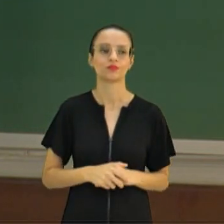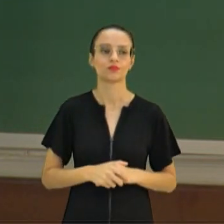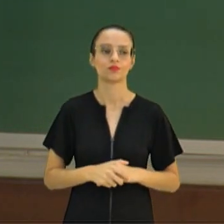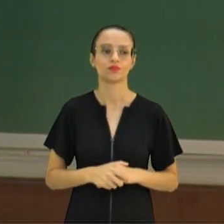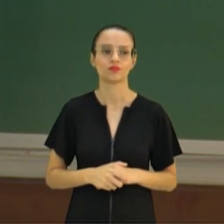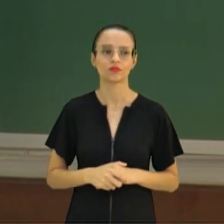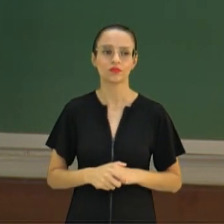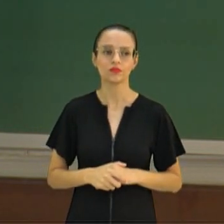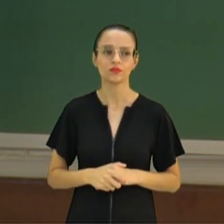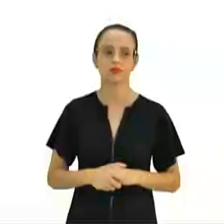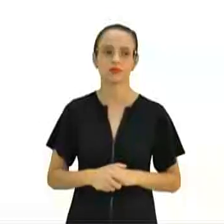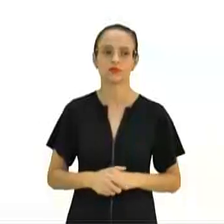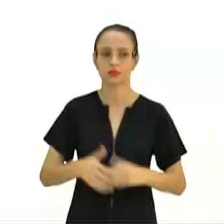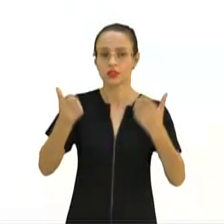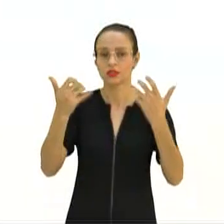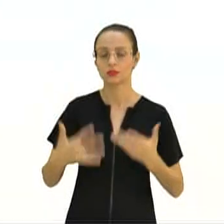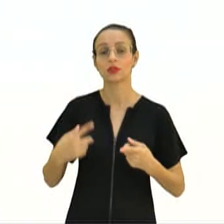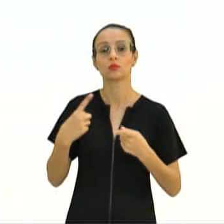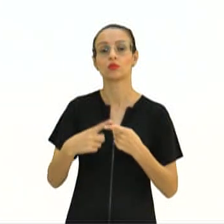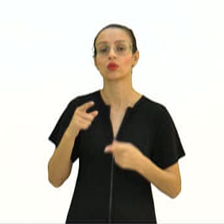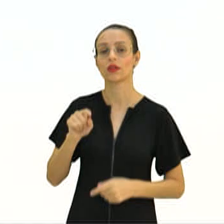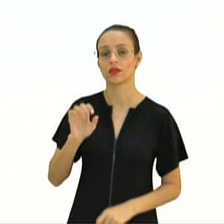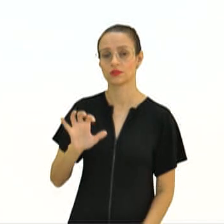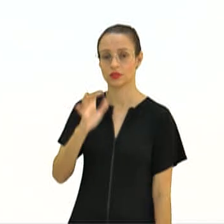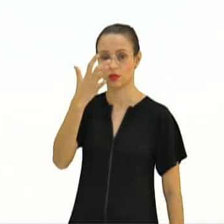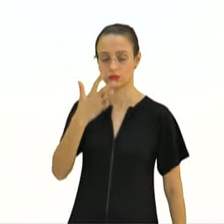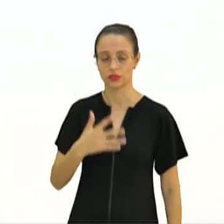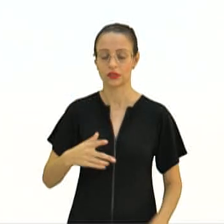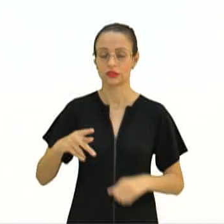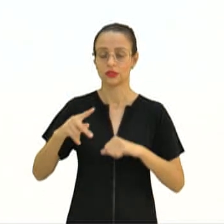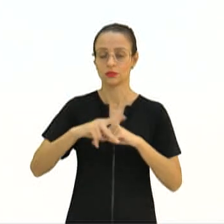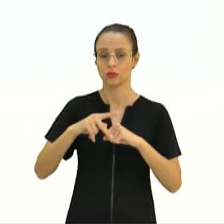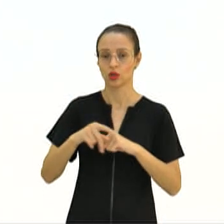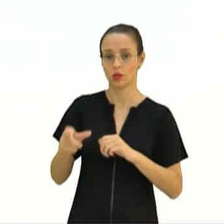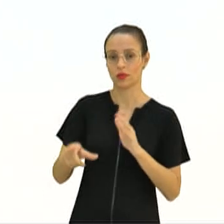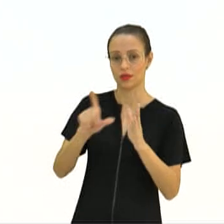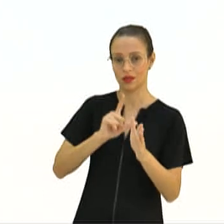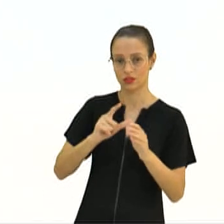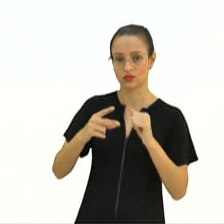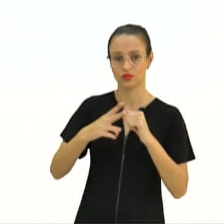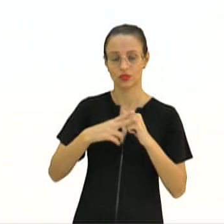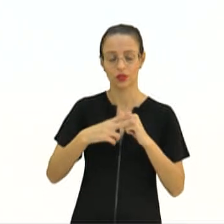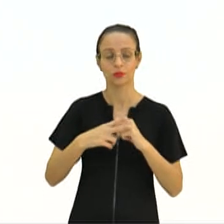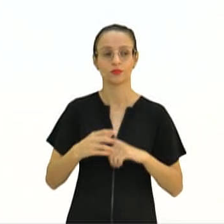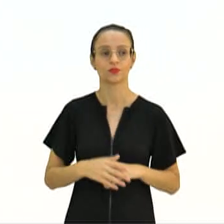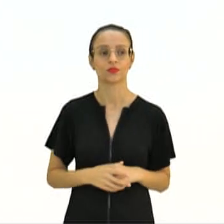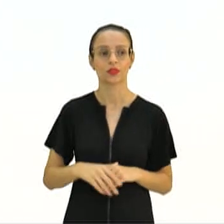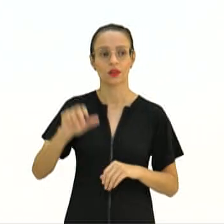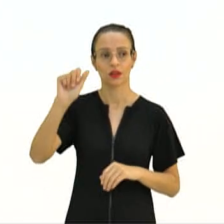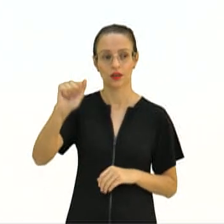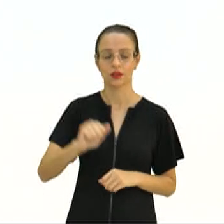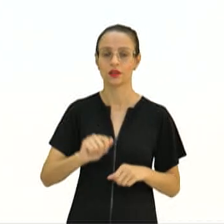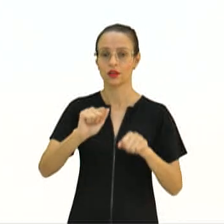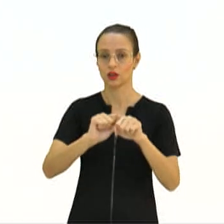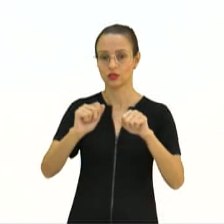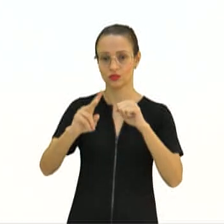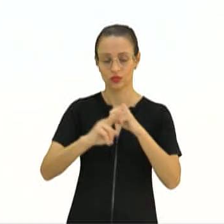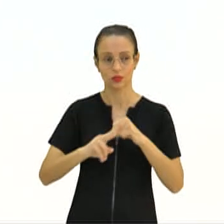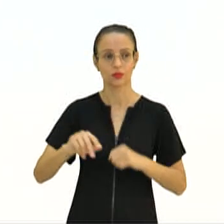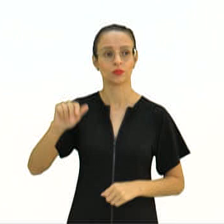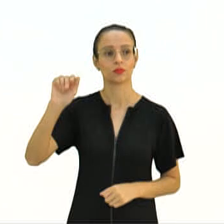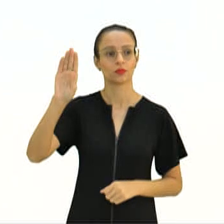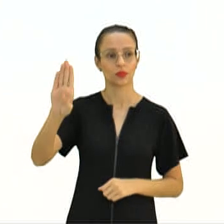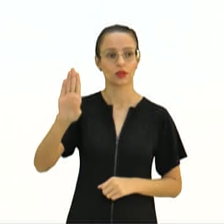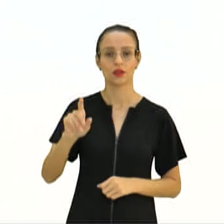do exercício. Justifique a ocorrência da próclise nos trechos. Letra A, advérbio.